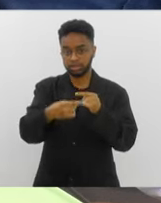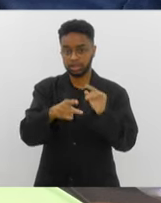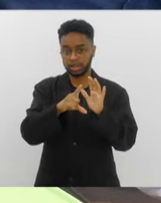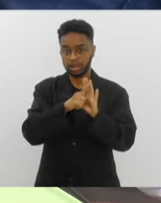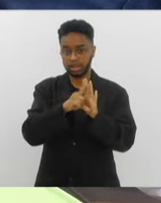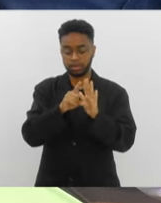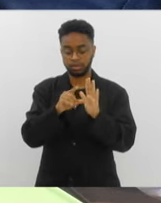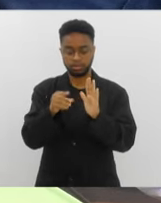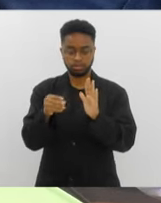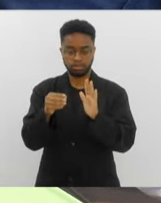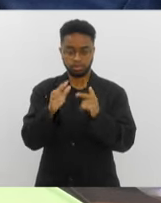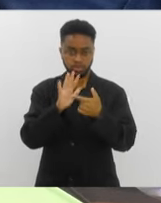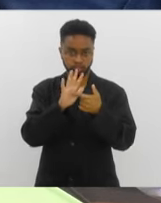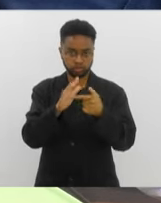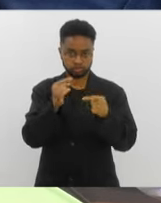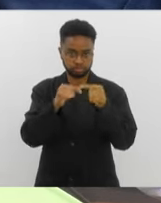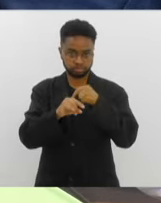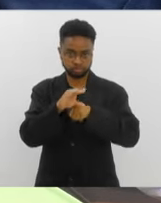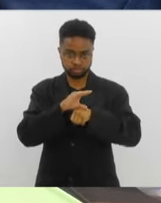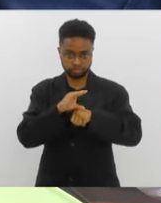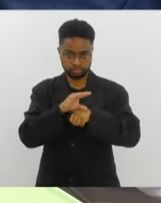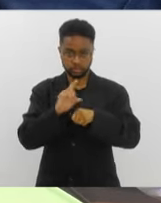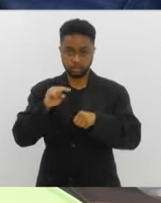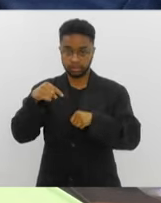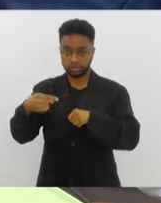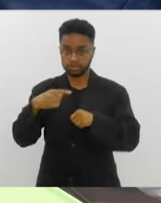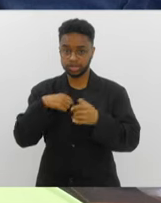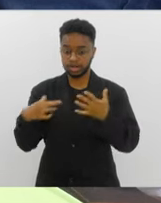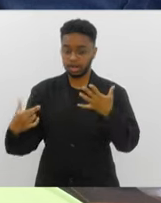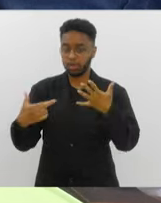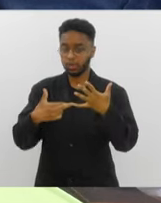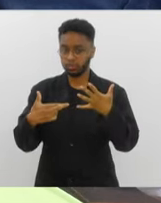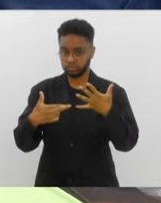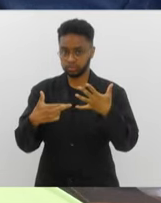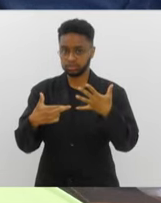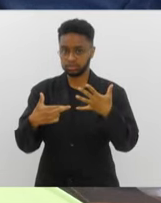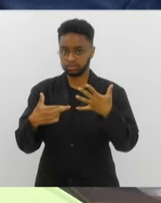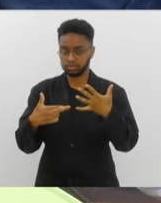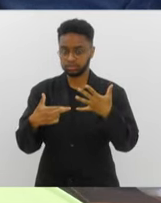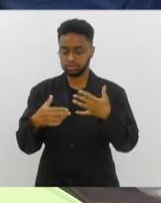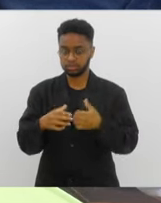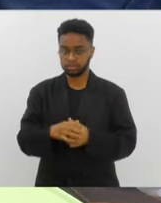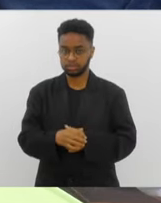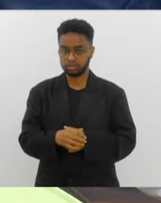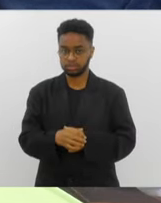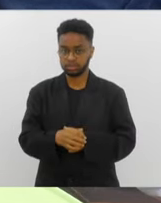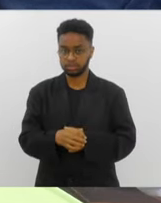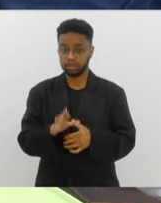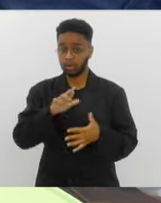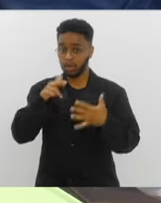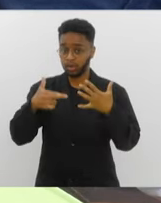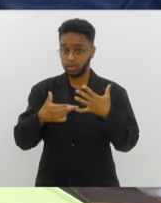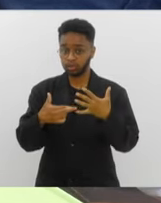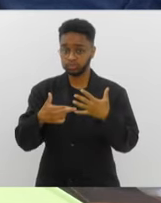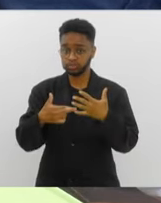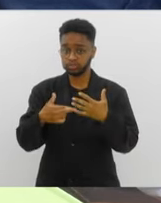declarada inconstitucional. Aí houve um recurso. E esse recurso foi